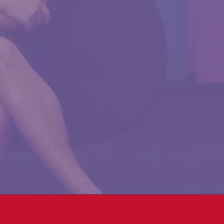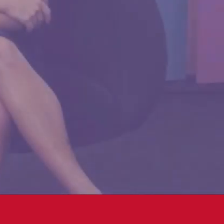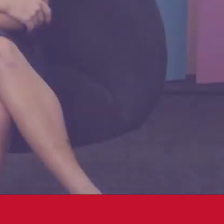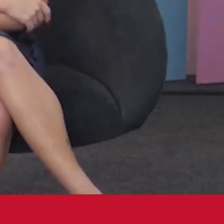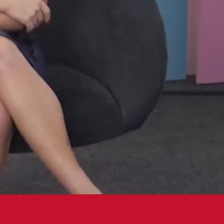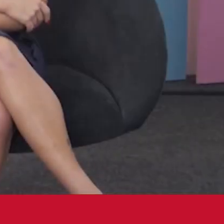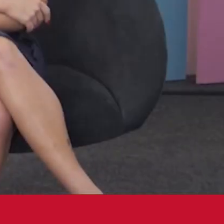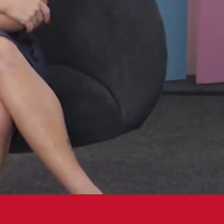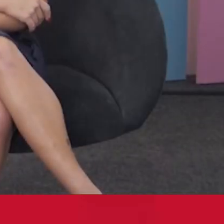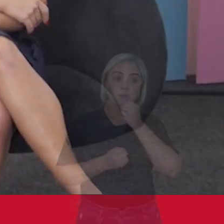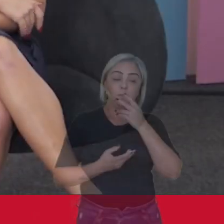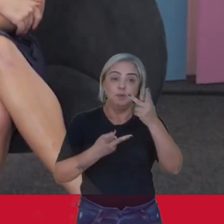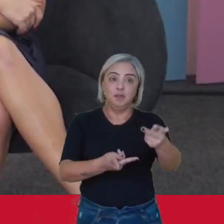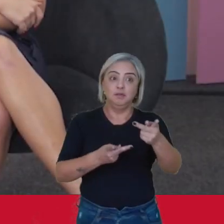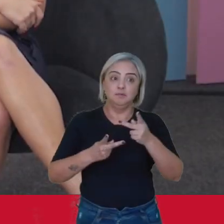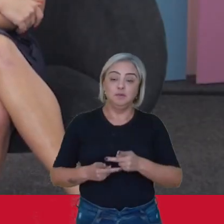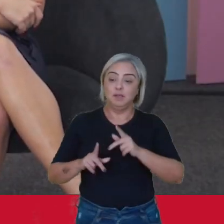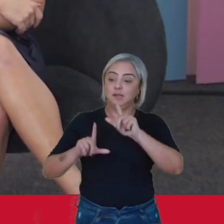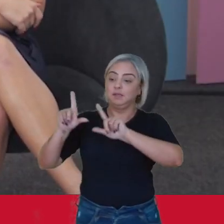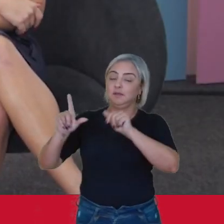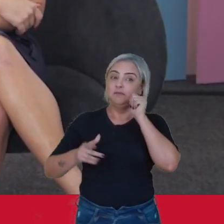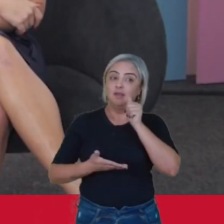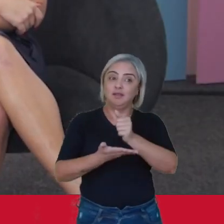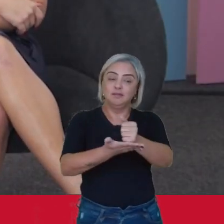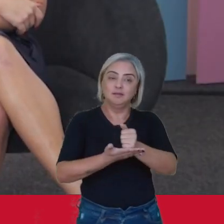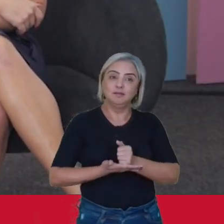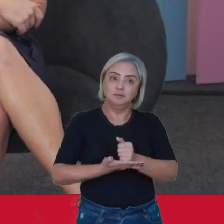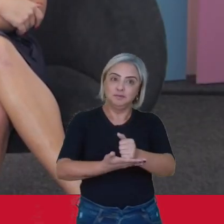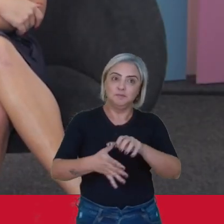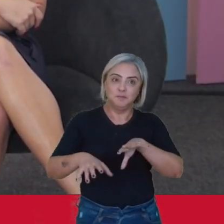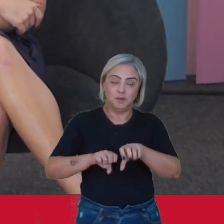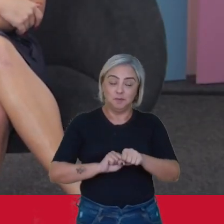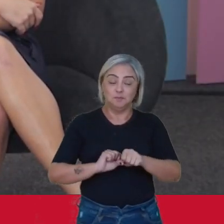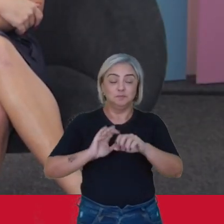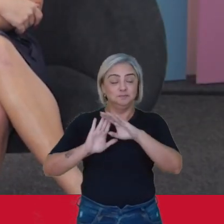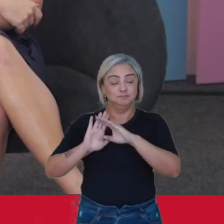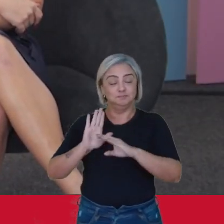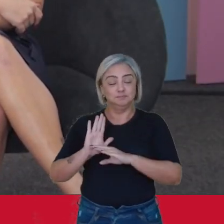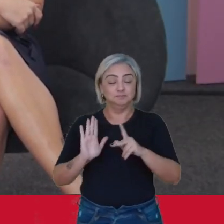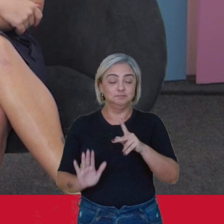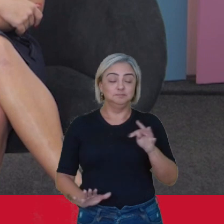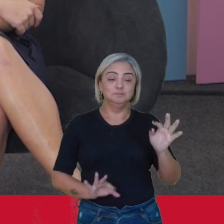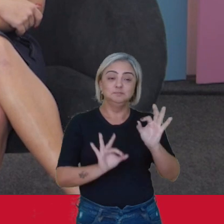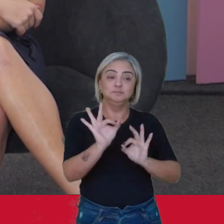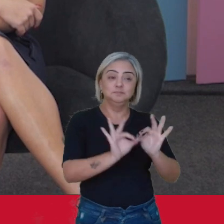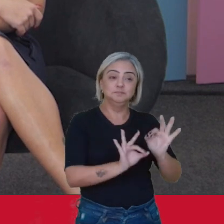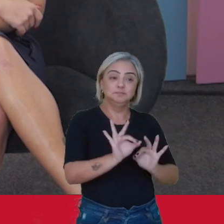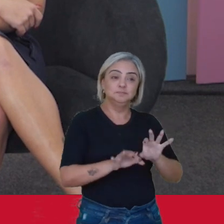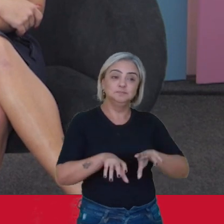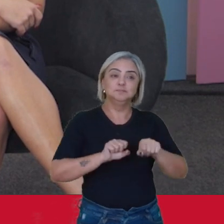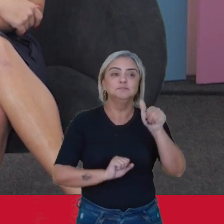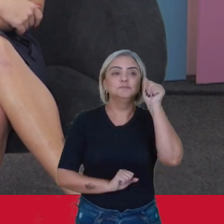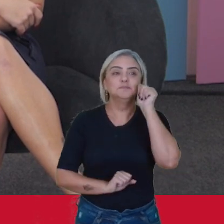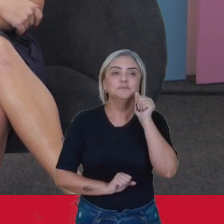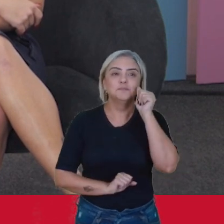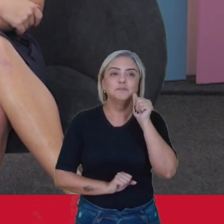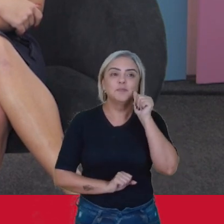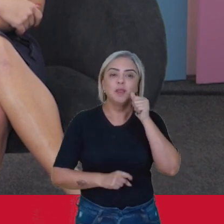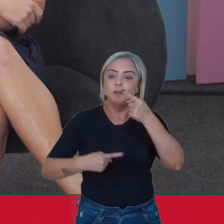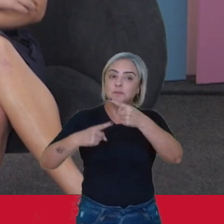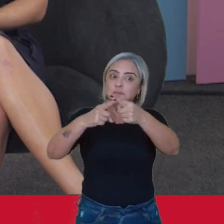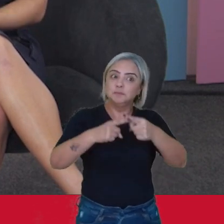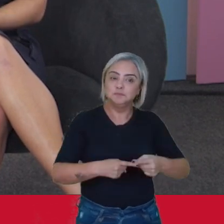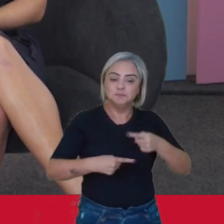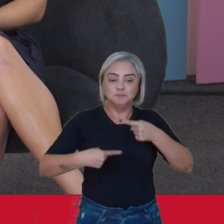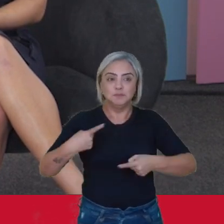Olá, sejam muito bem-vindas ao TV Elas por Elas Formação, programa do PT para a preparação e formação das mulheres para a disputa